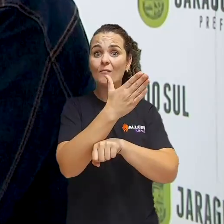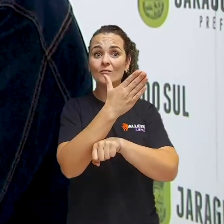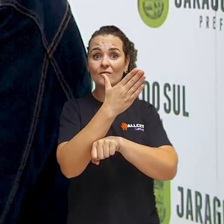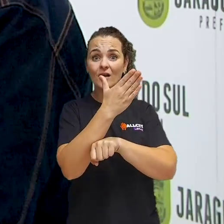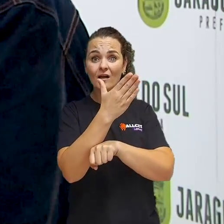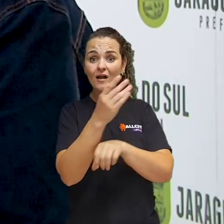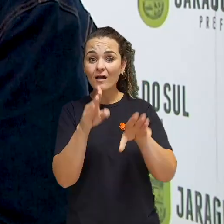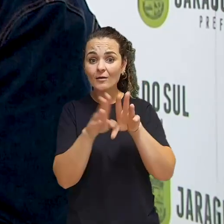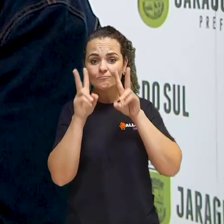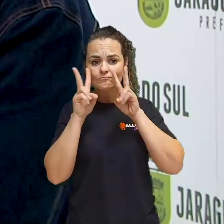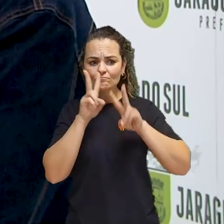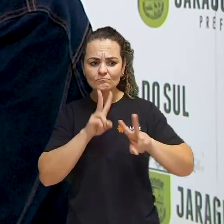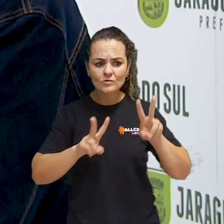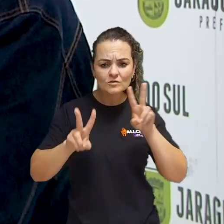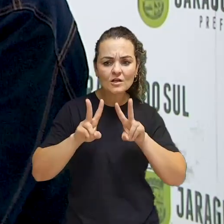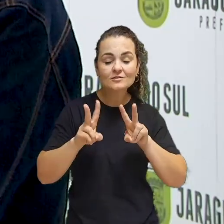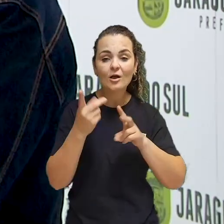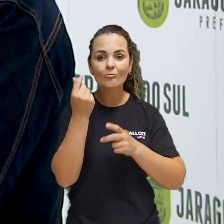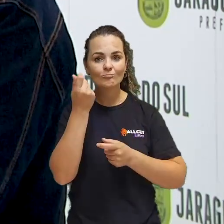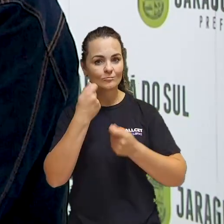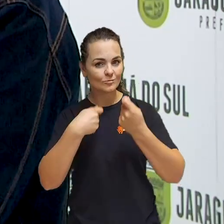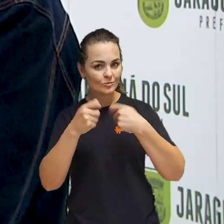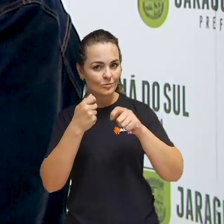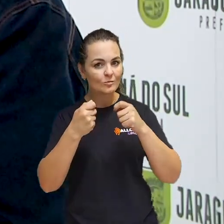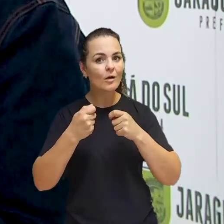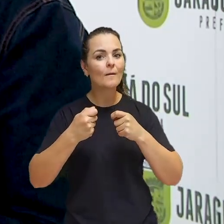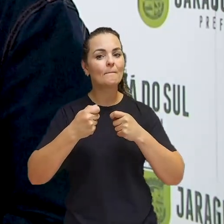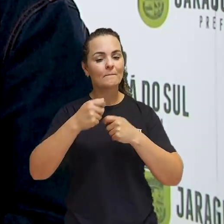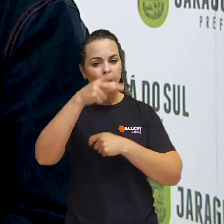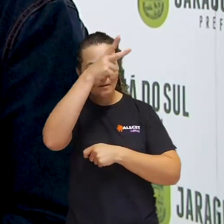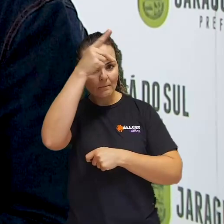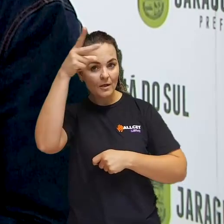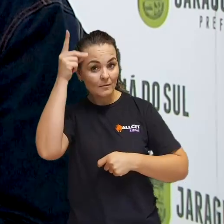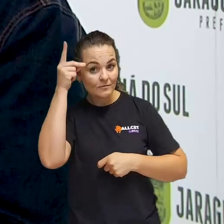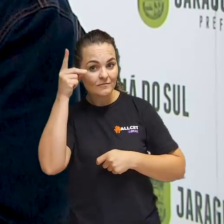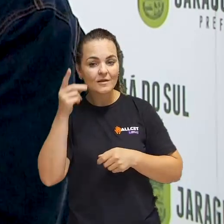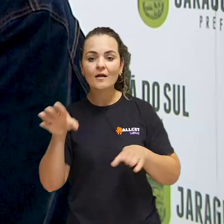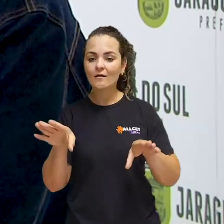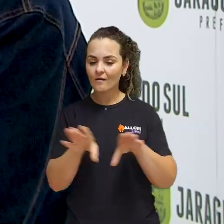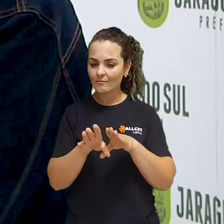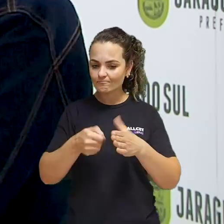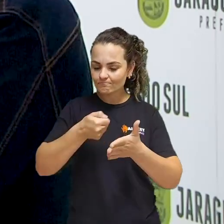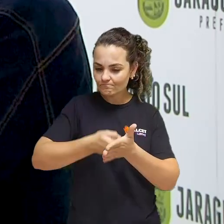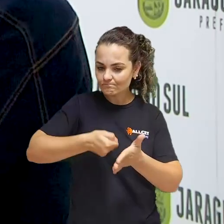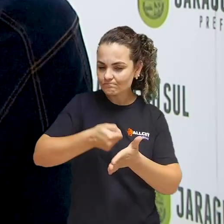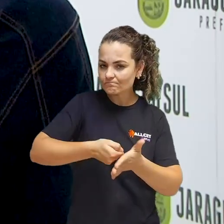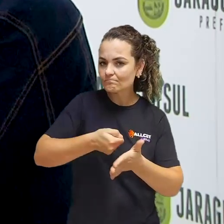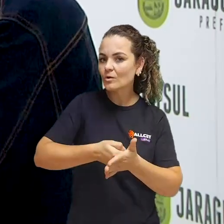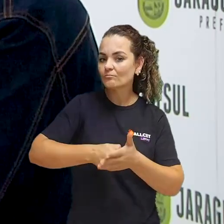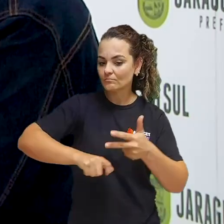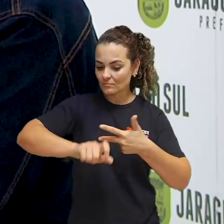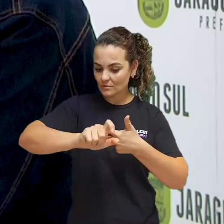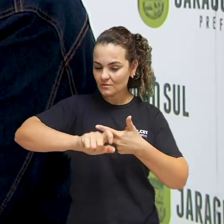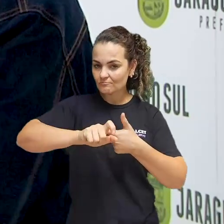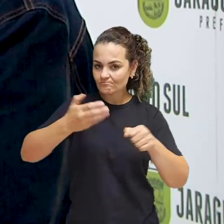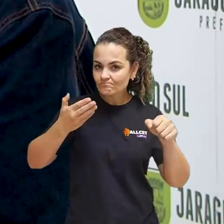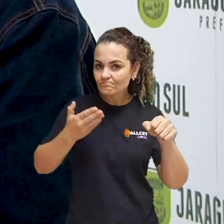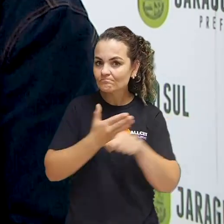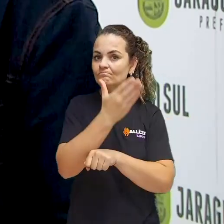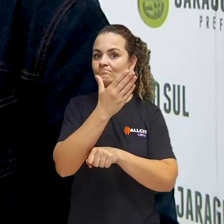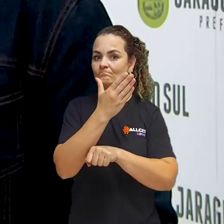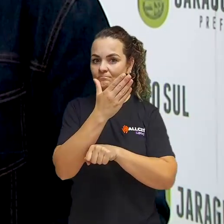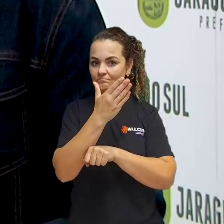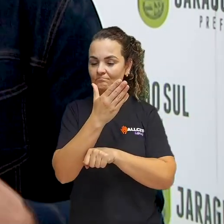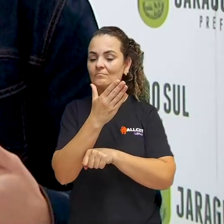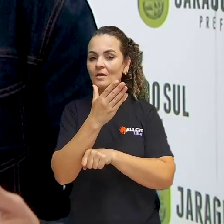a aprovação, a questão da fiscalização dos recursos públicos e até mesmo da questão relacionada à cobrança do